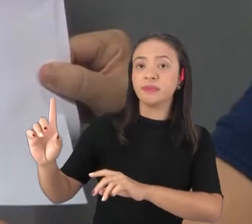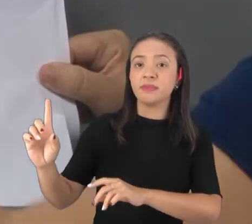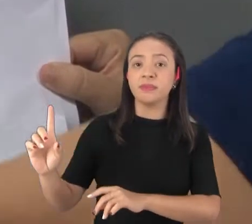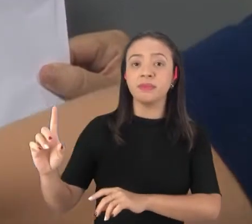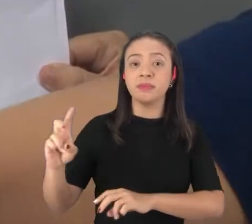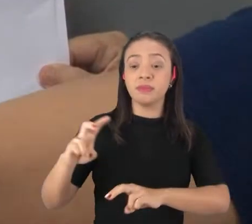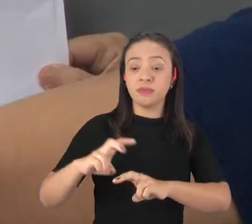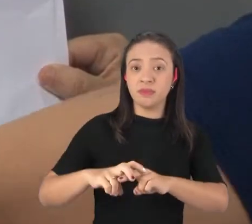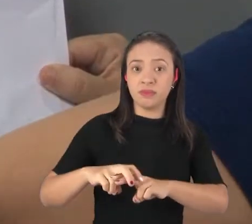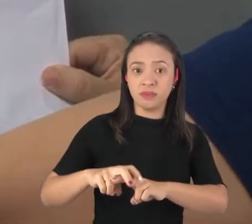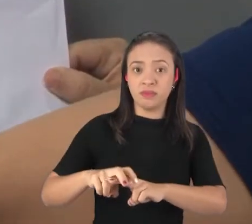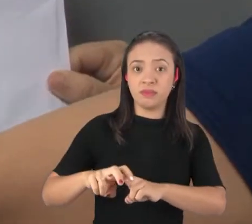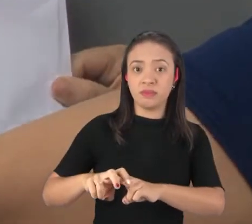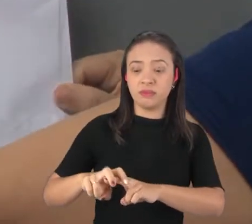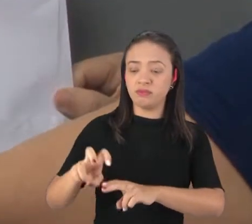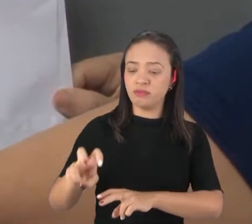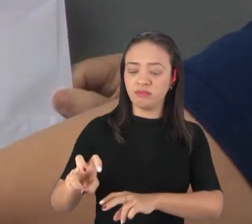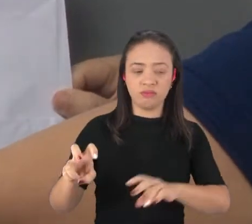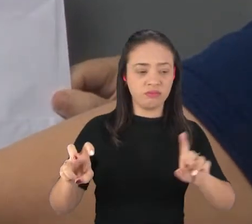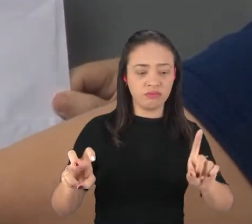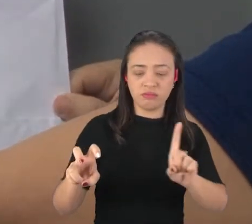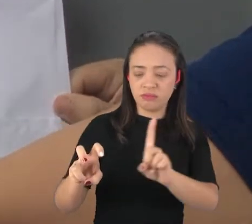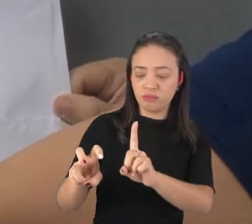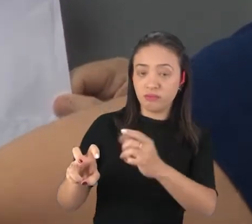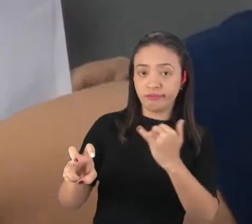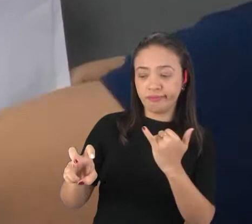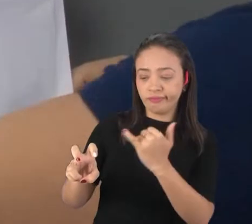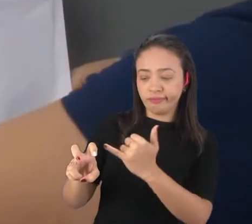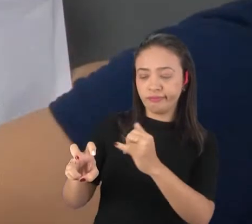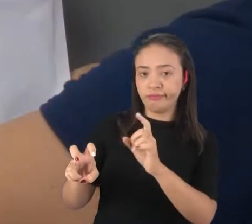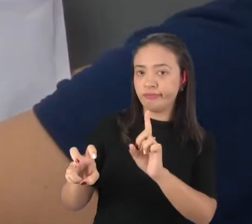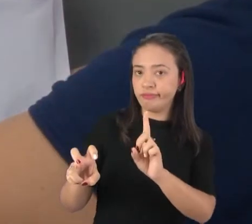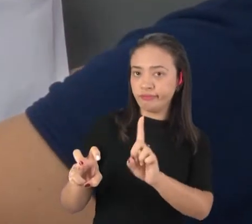assentado no passeio da rua e falou.